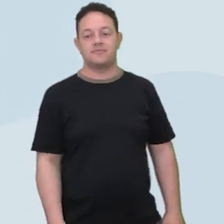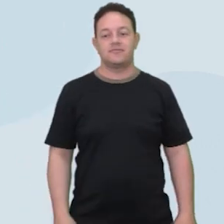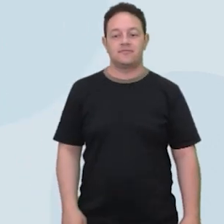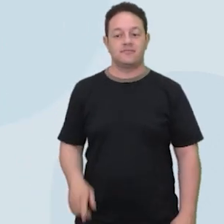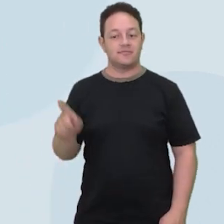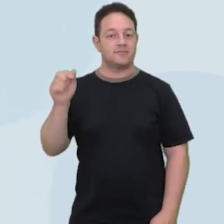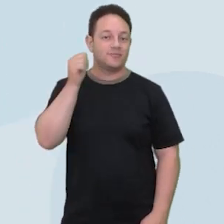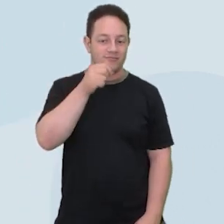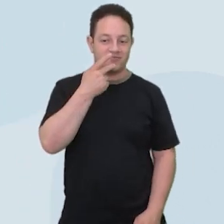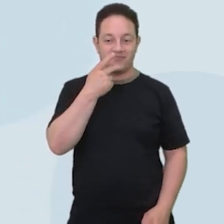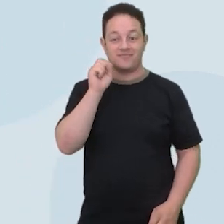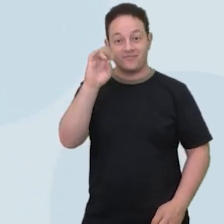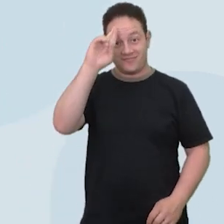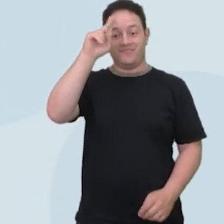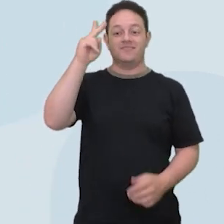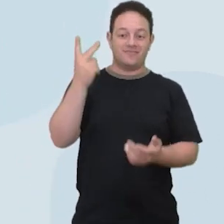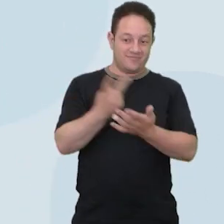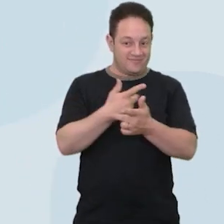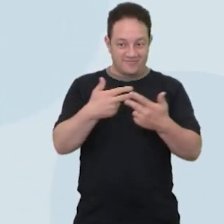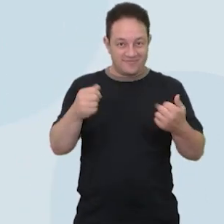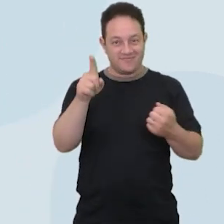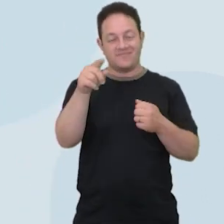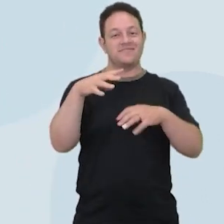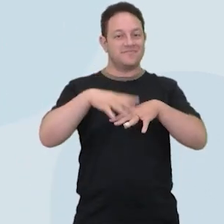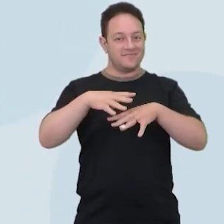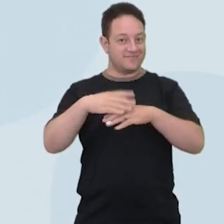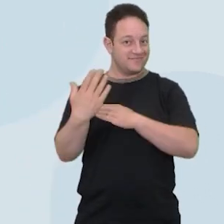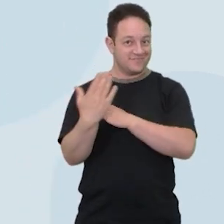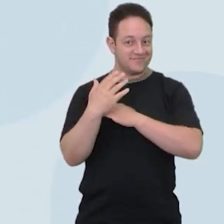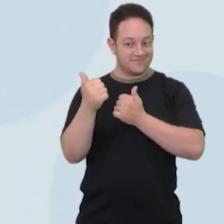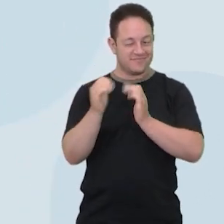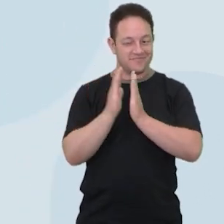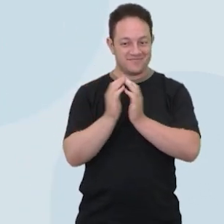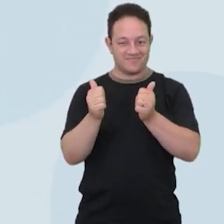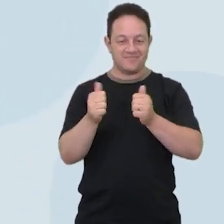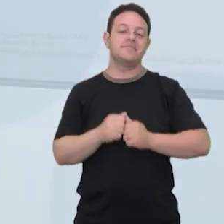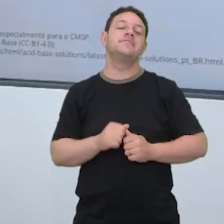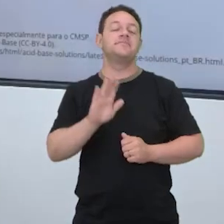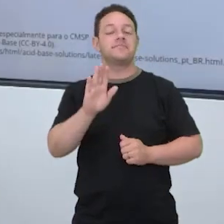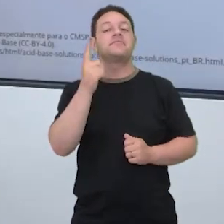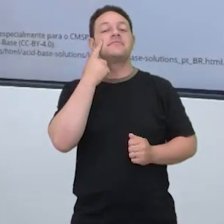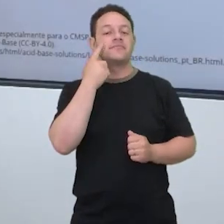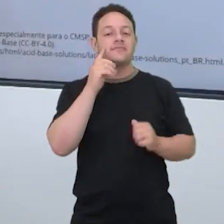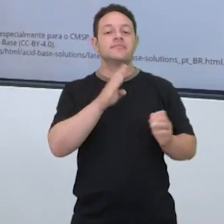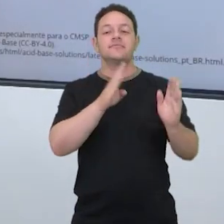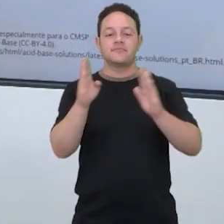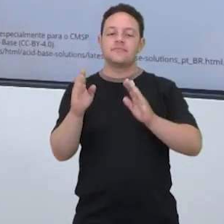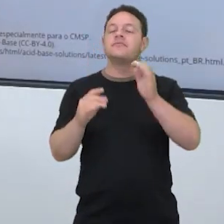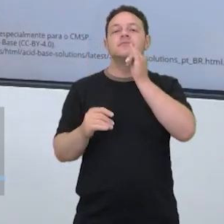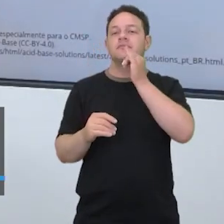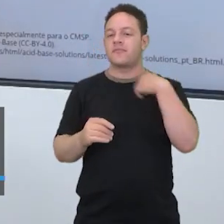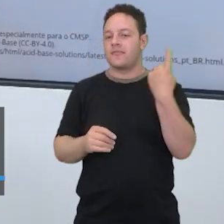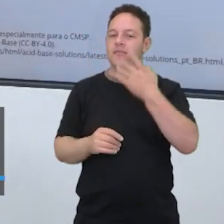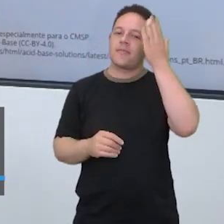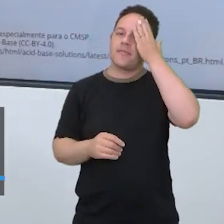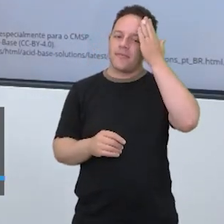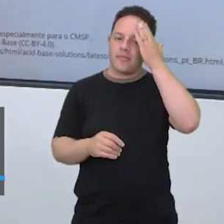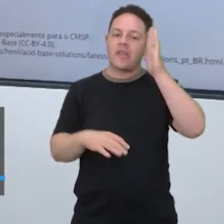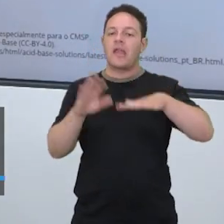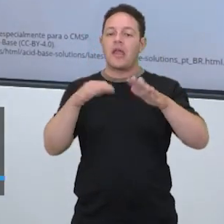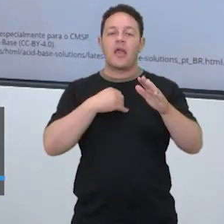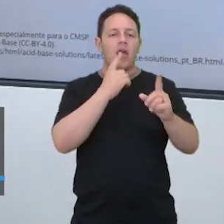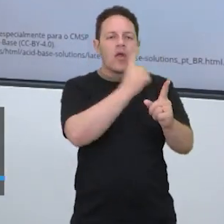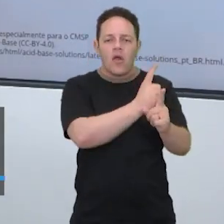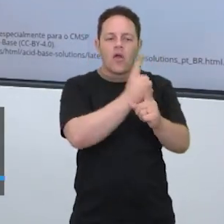matemática, você me fala, hein, professor? Por favor. Pode deixar. Bom, e aí, gente, sabendo como a gente chega nesse valor